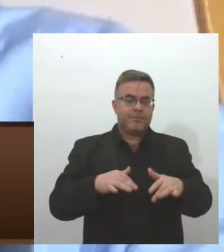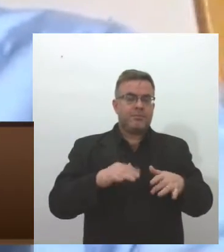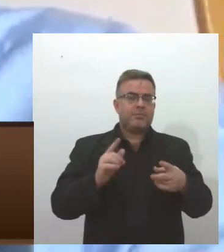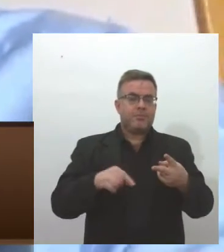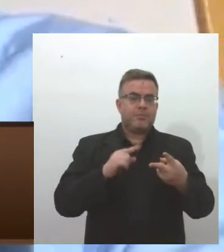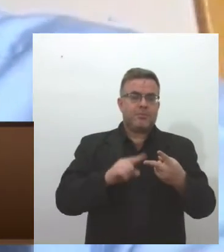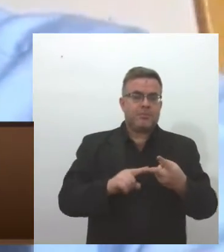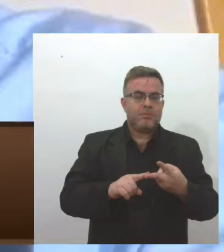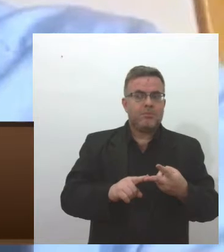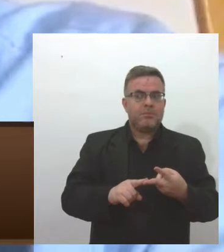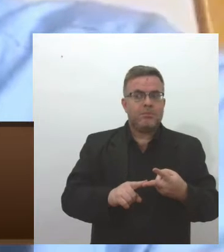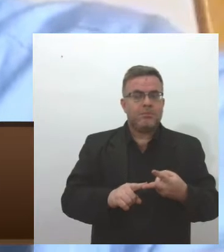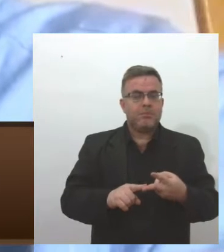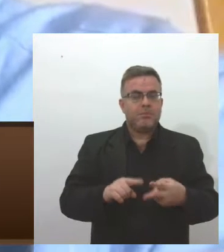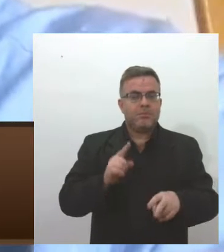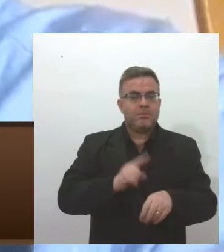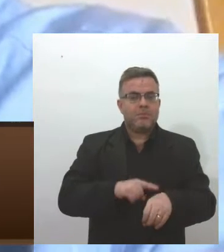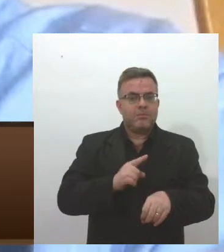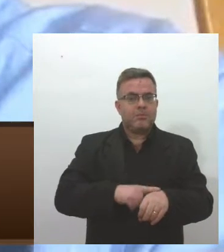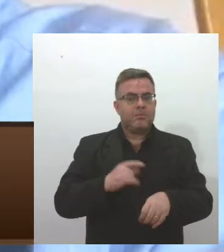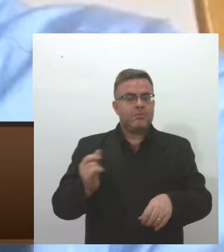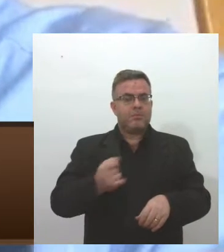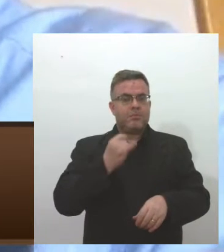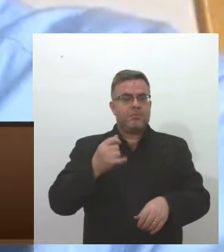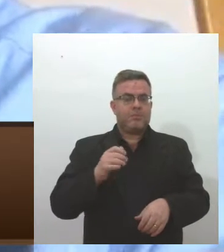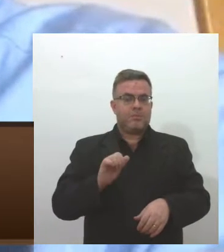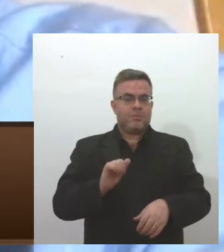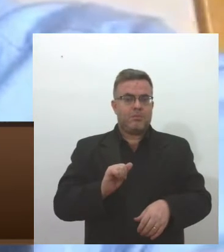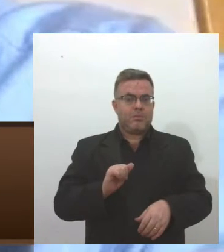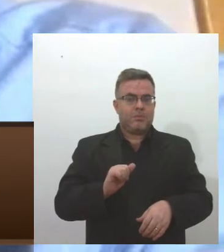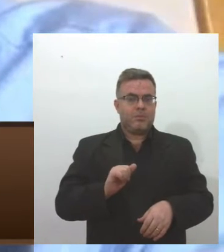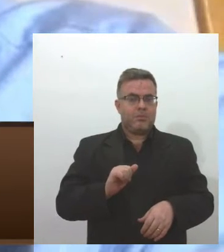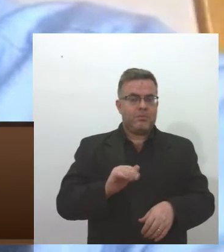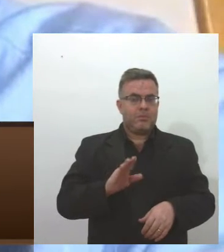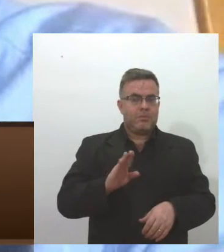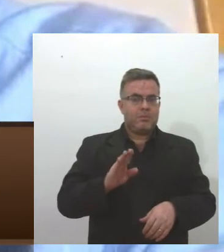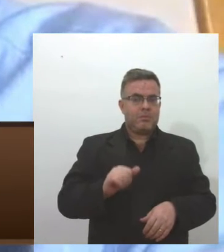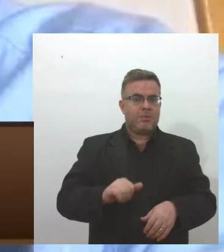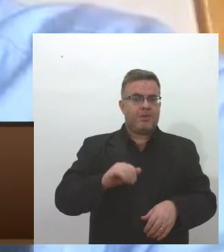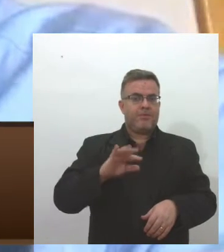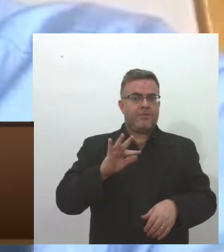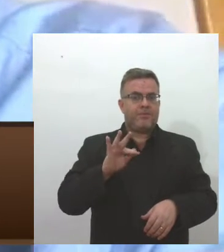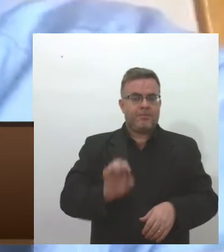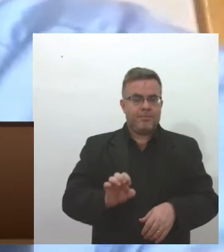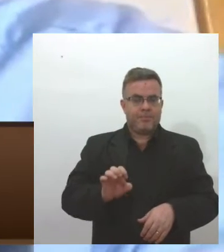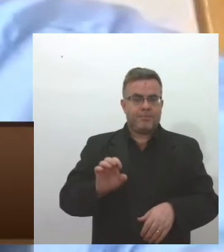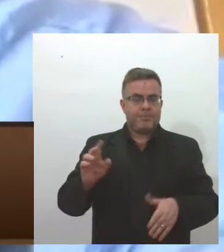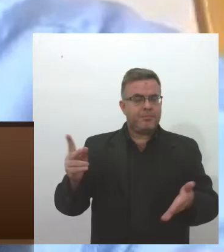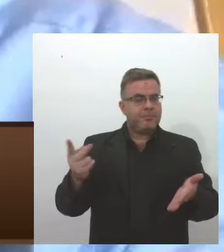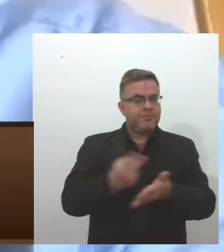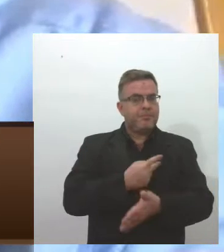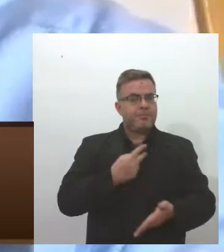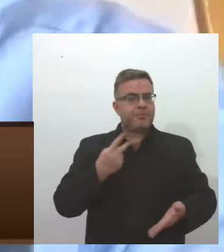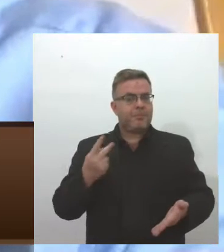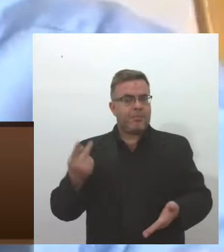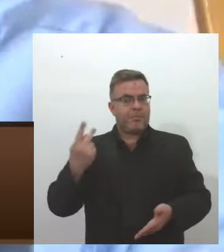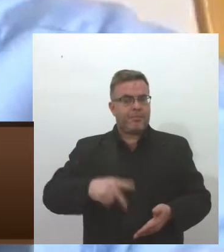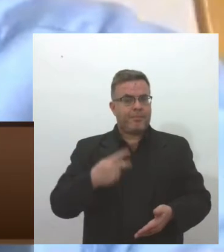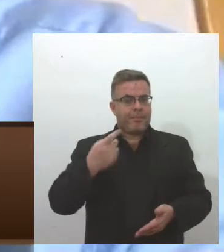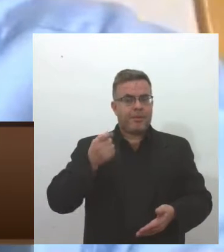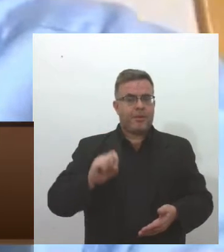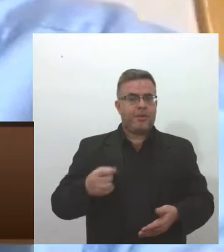bastante significativo na ABAV, que é um evento, o maior evento de turismo da América Latina. Sergipe estará